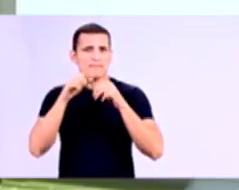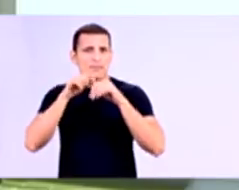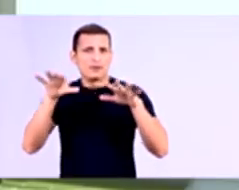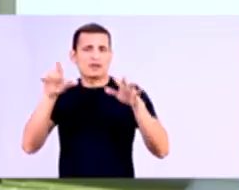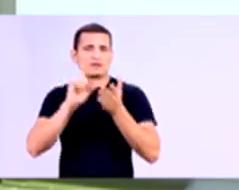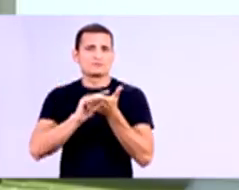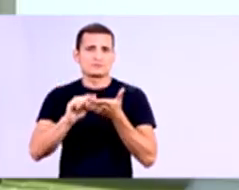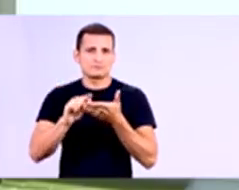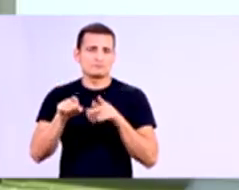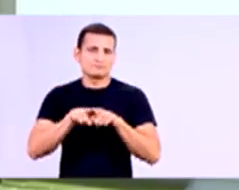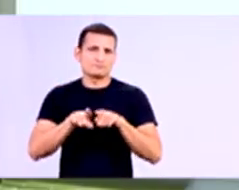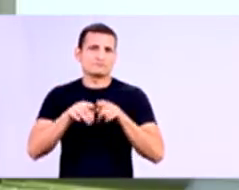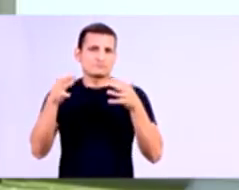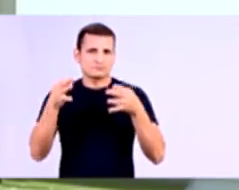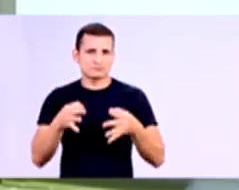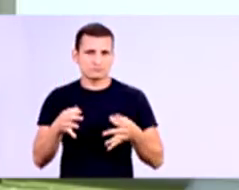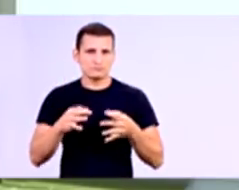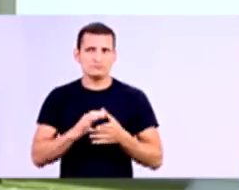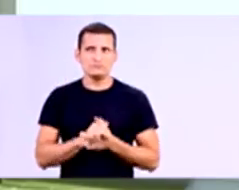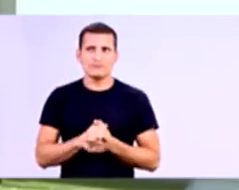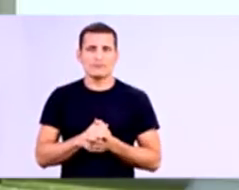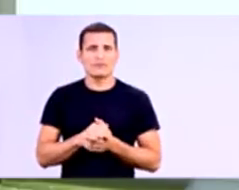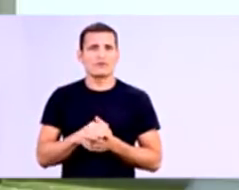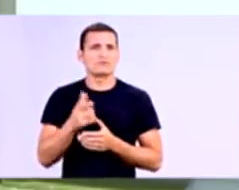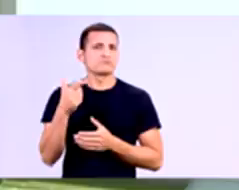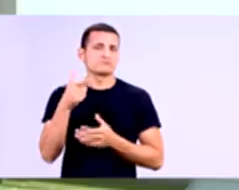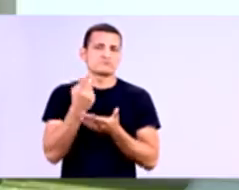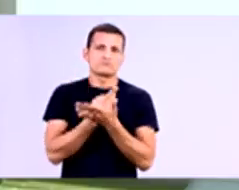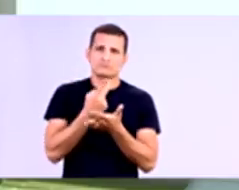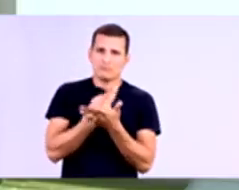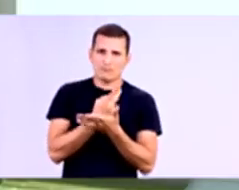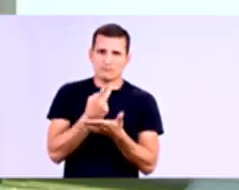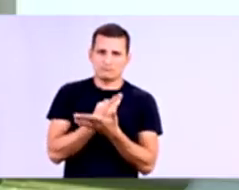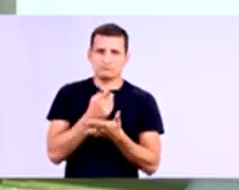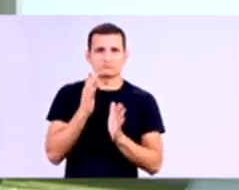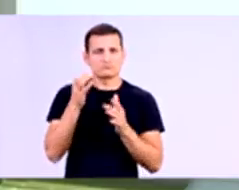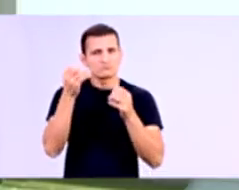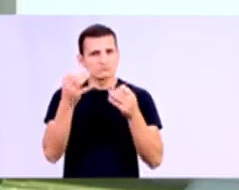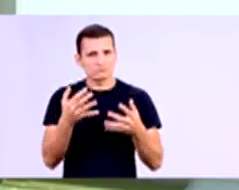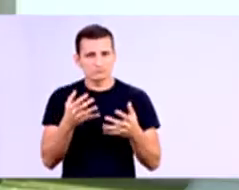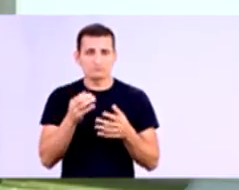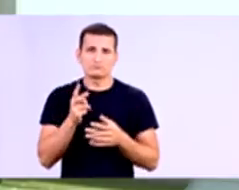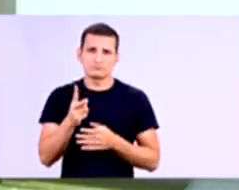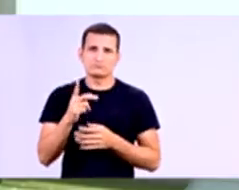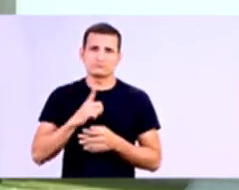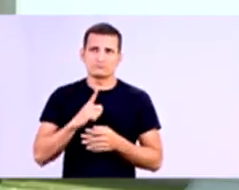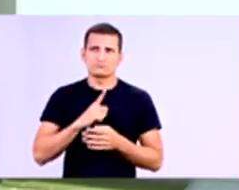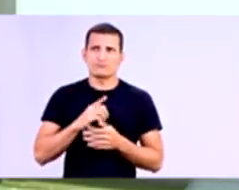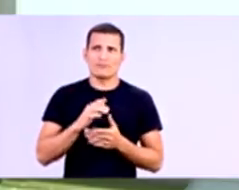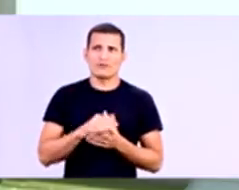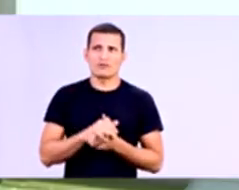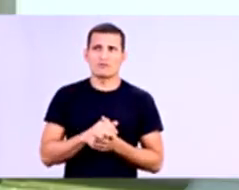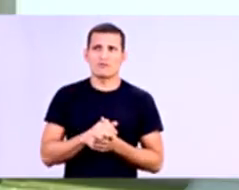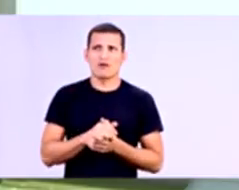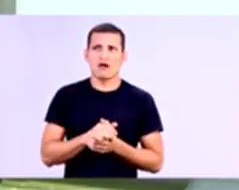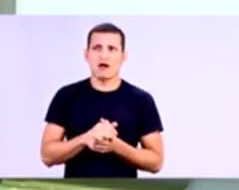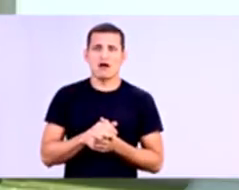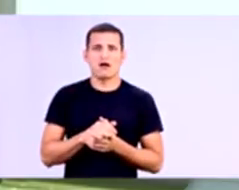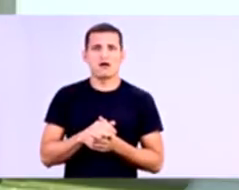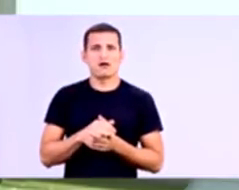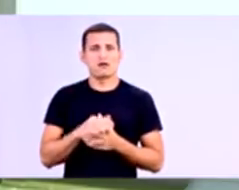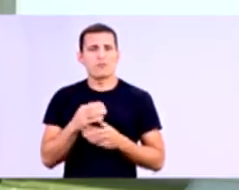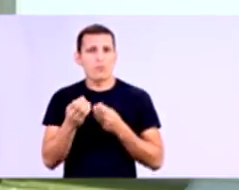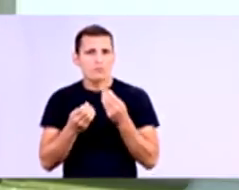artigo. Também está correto. Então, como eu falei, não existe o errado, né? Sempre que a gente vai